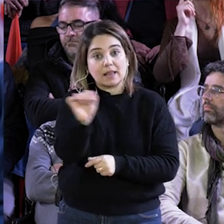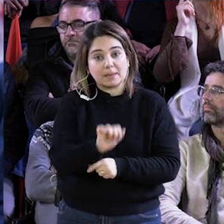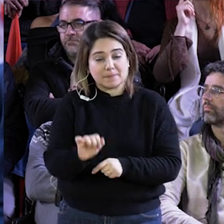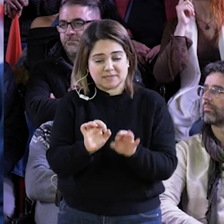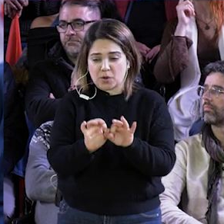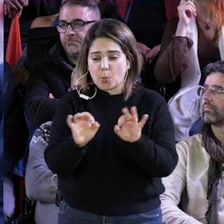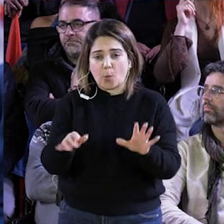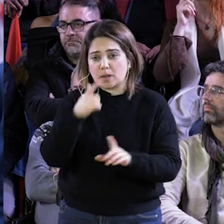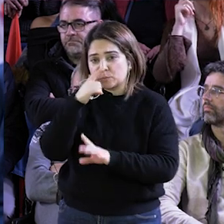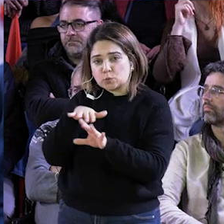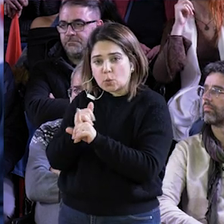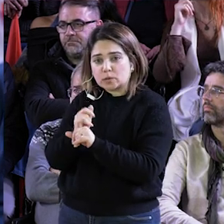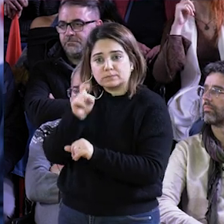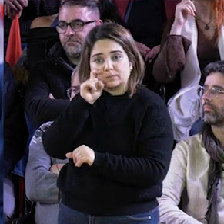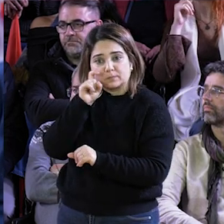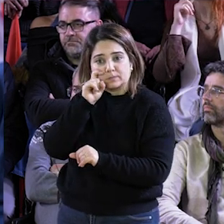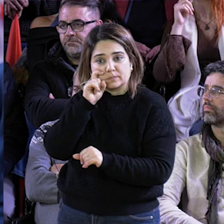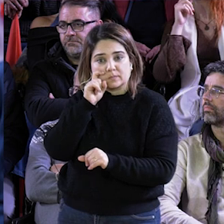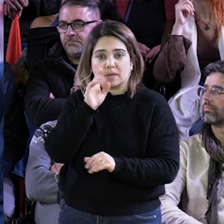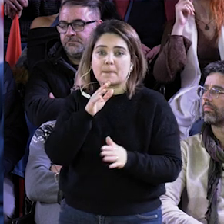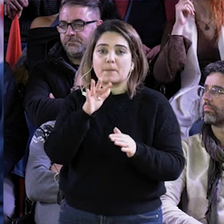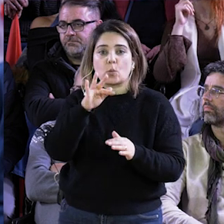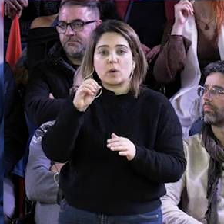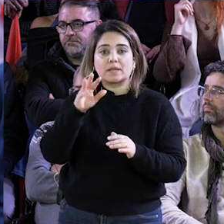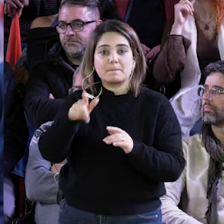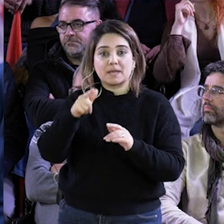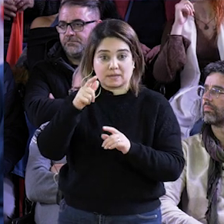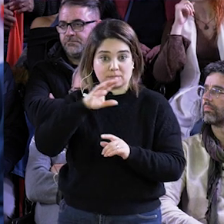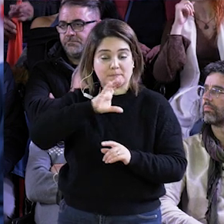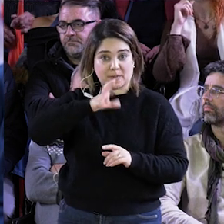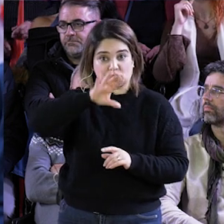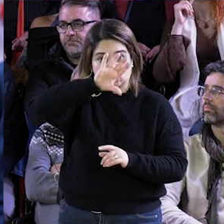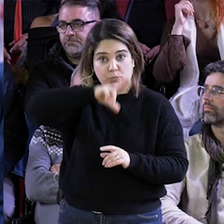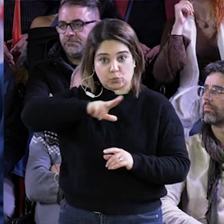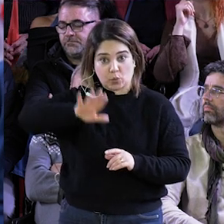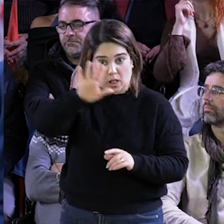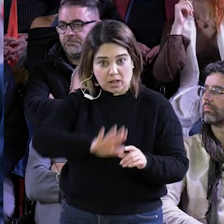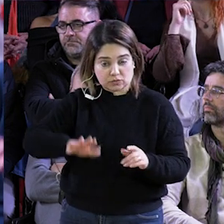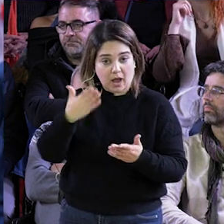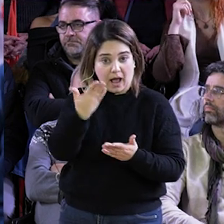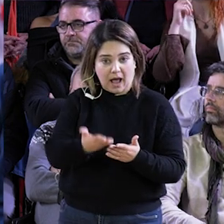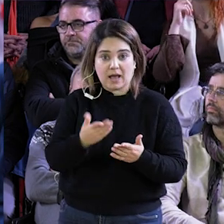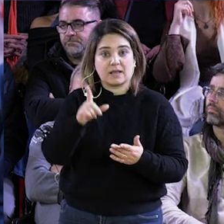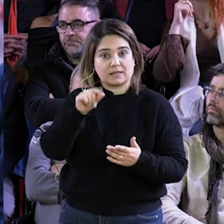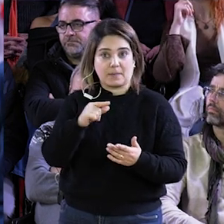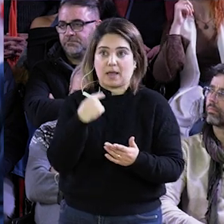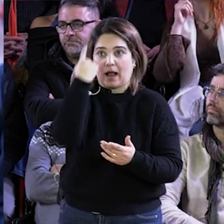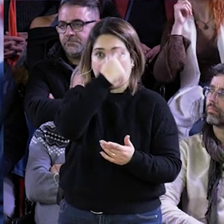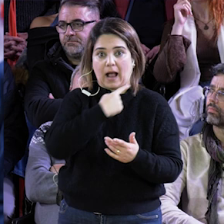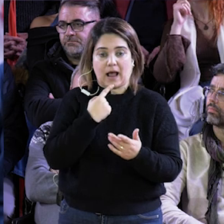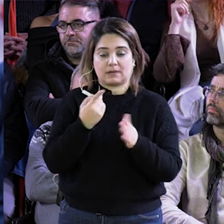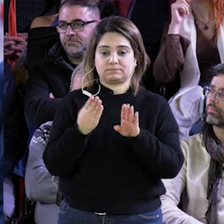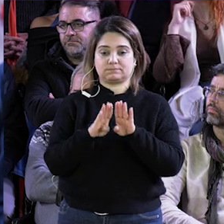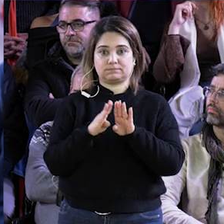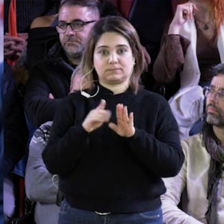que se aplica aos trabalhadores da vigilância. Mais de 40 mil em todo o país, também eles essenciais, a primeira cara dos serviços públicos, mas